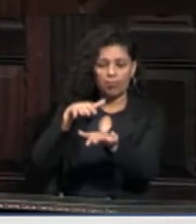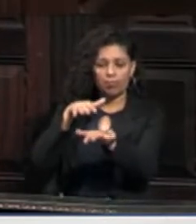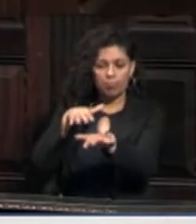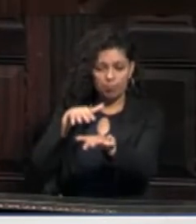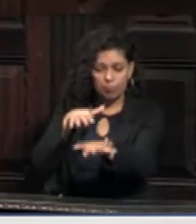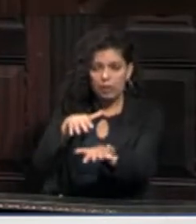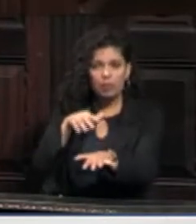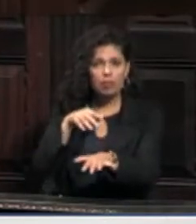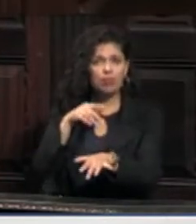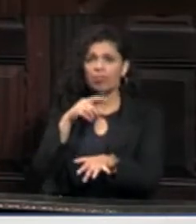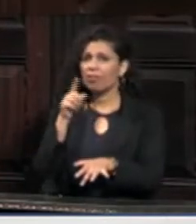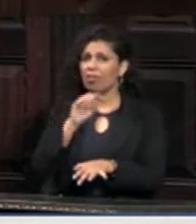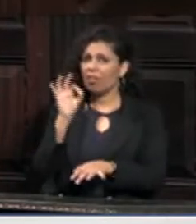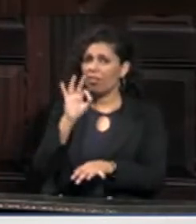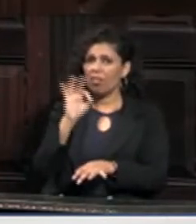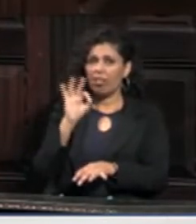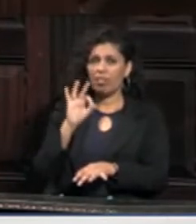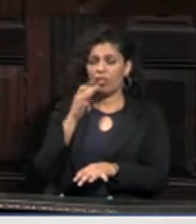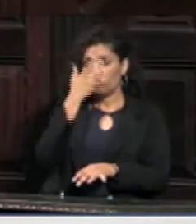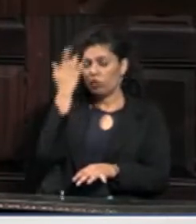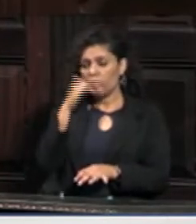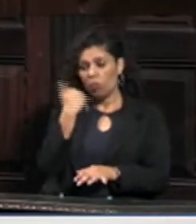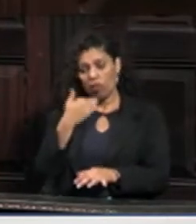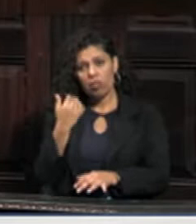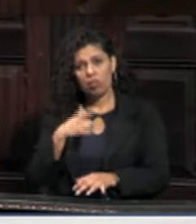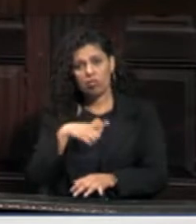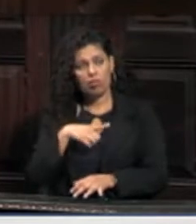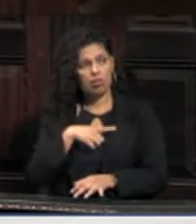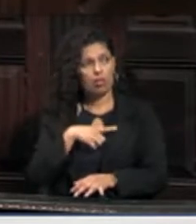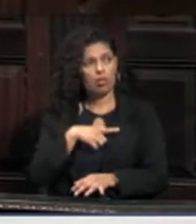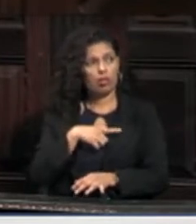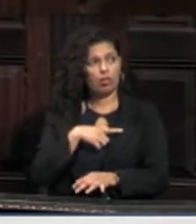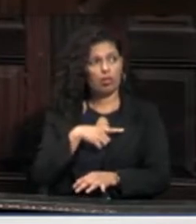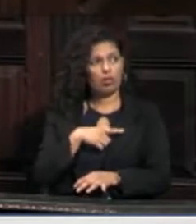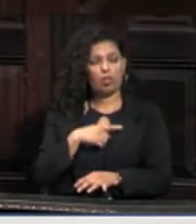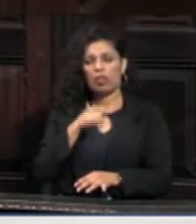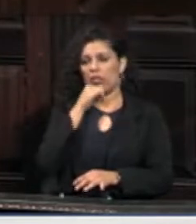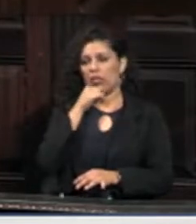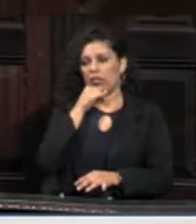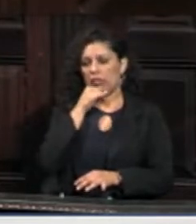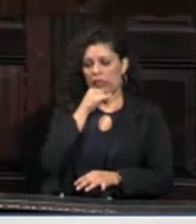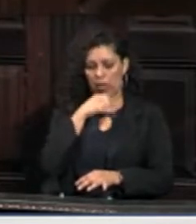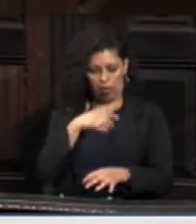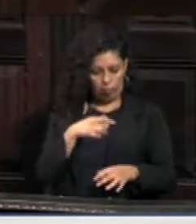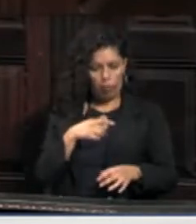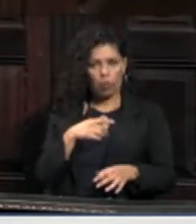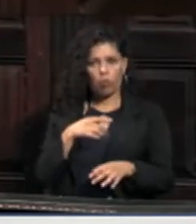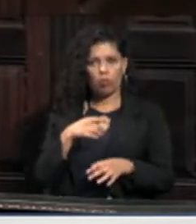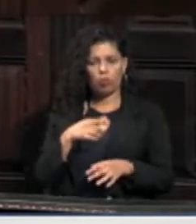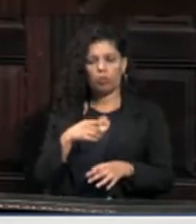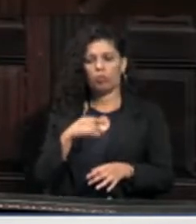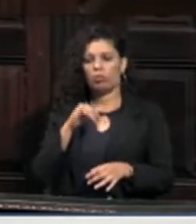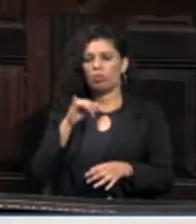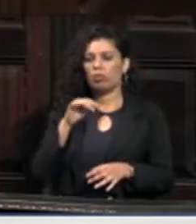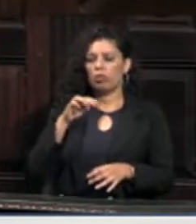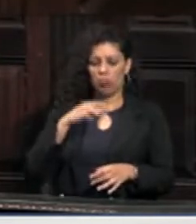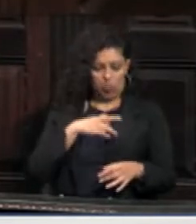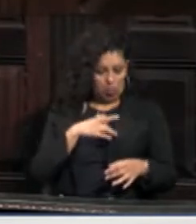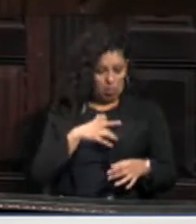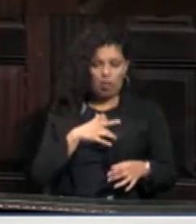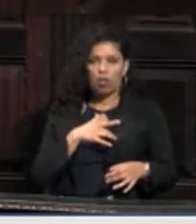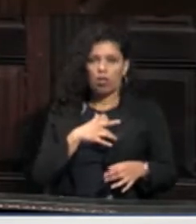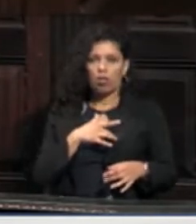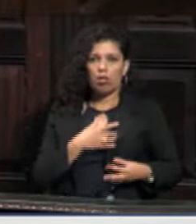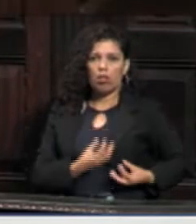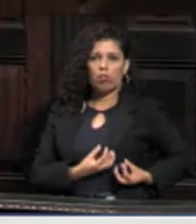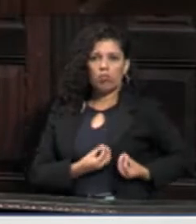morrendo. Estamos, por exemplo, no Outubro Rosa, né? A questão da mamografia. Uma senhora aparece com um nódulo no seio,